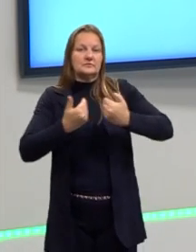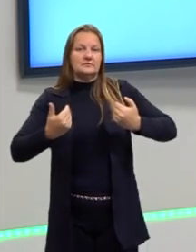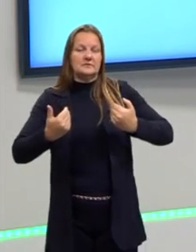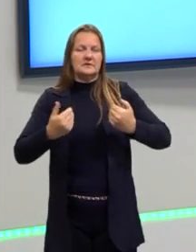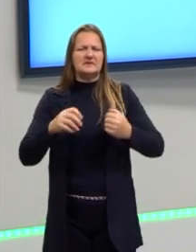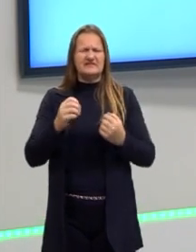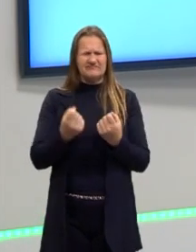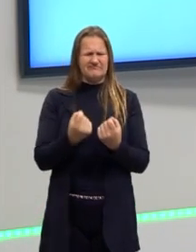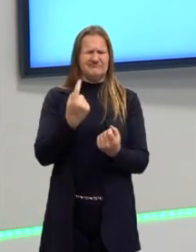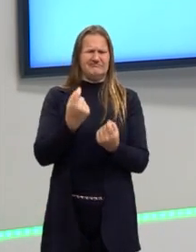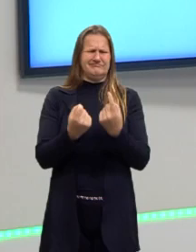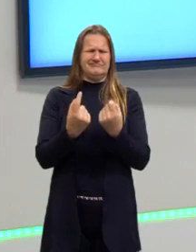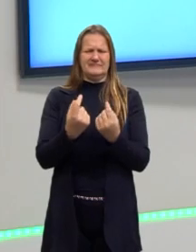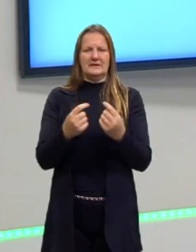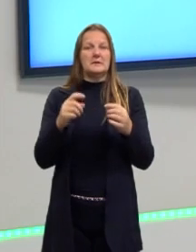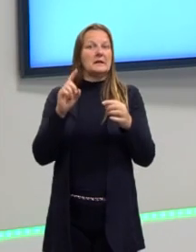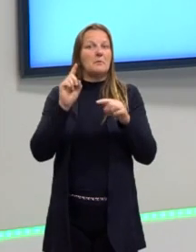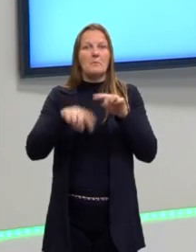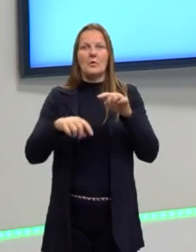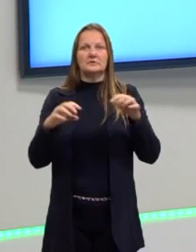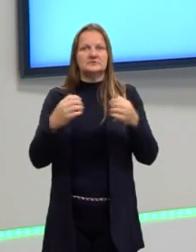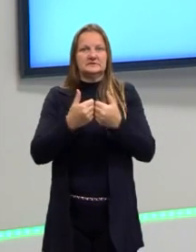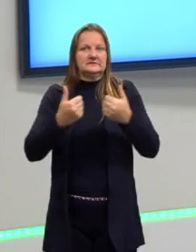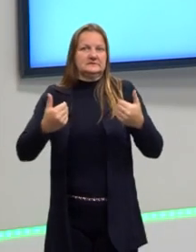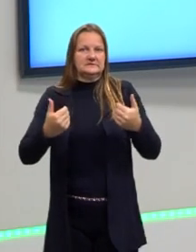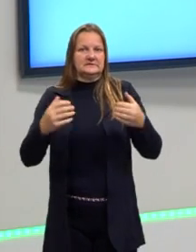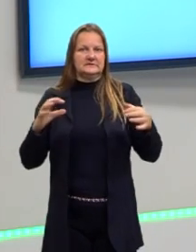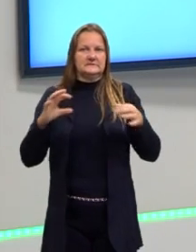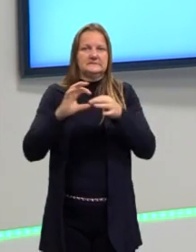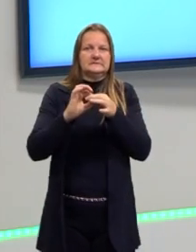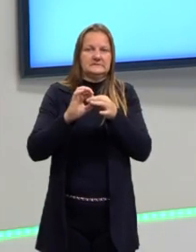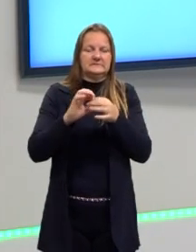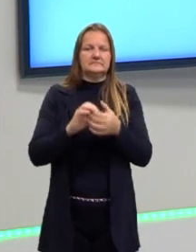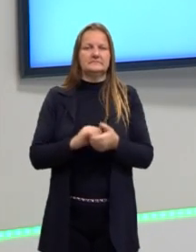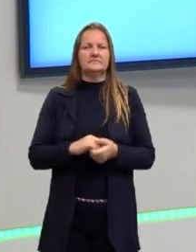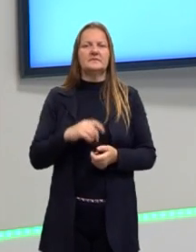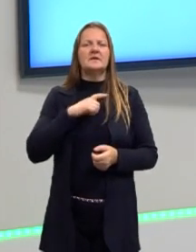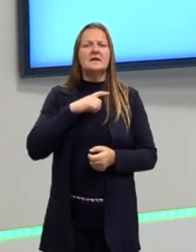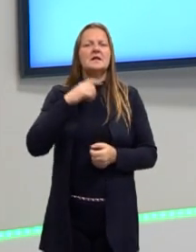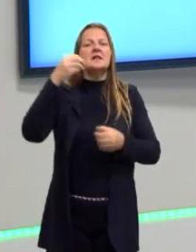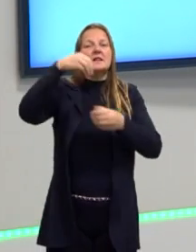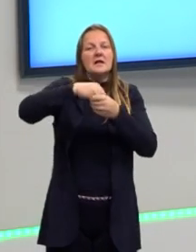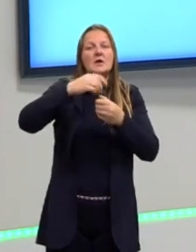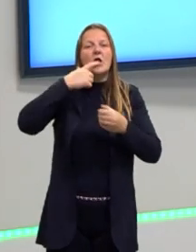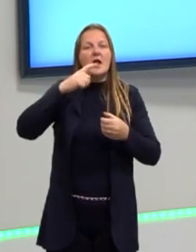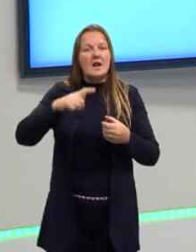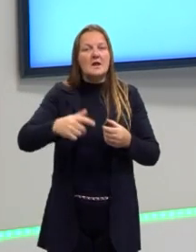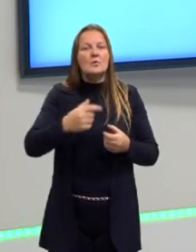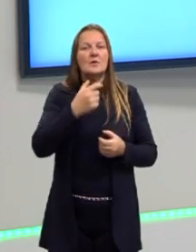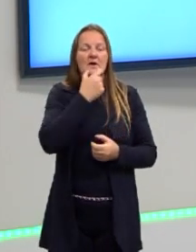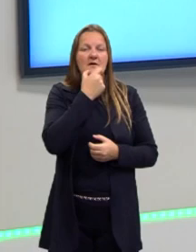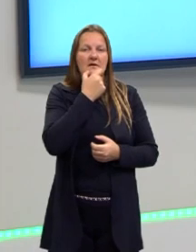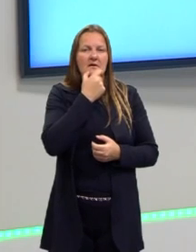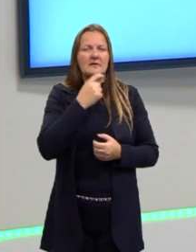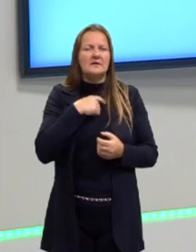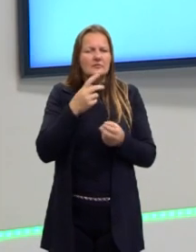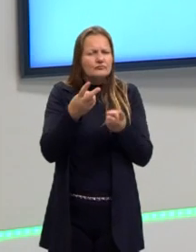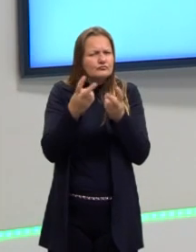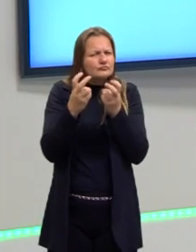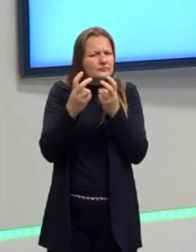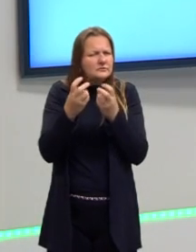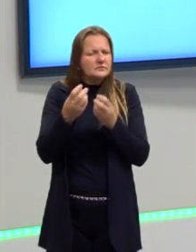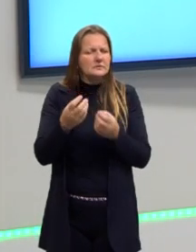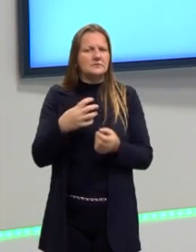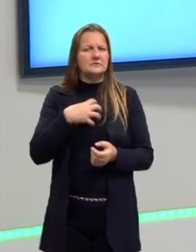não parecer com sentido é porque ele não se separa muita coisa dentro da língua inglesa é feeling também né eu que eu